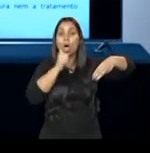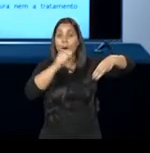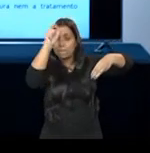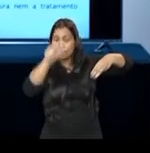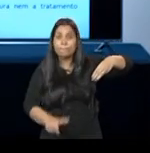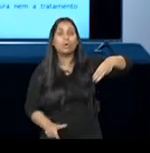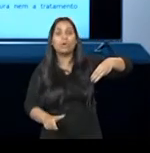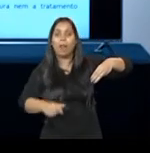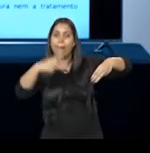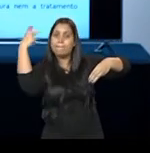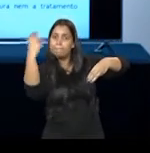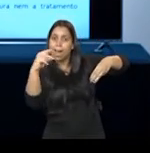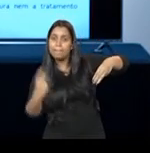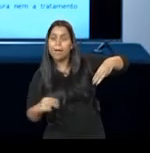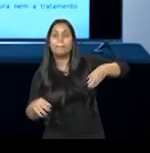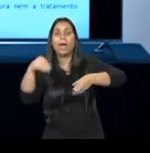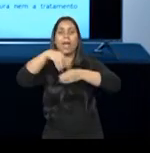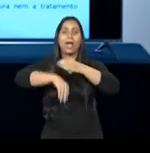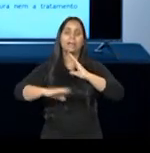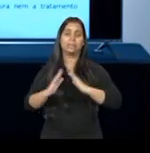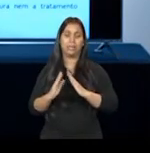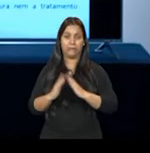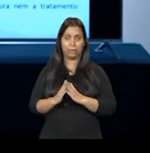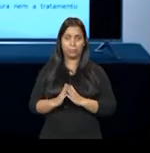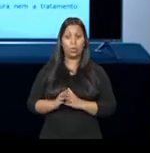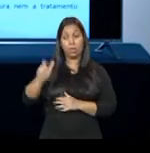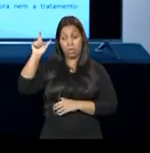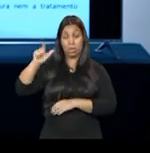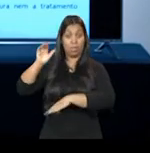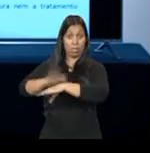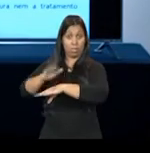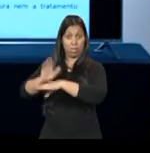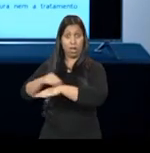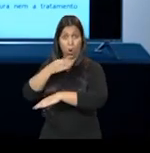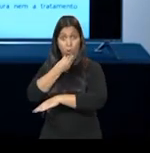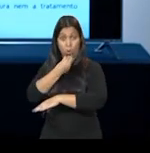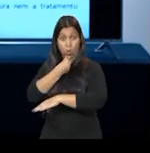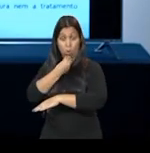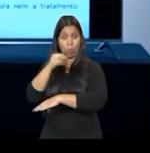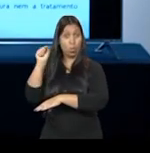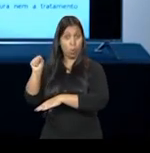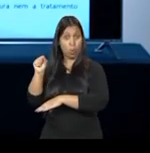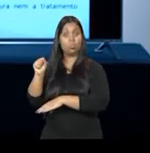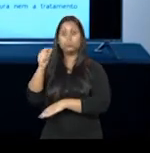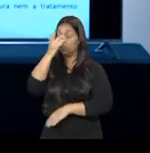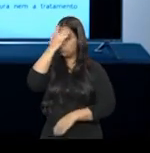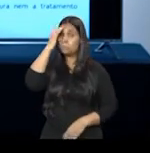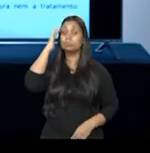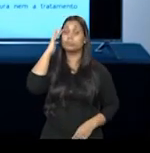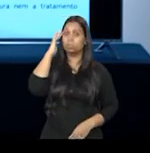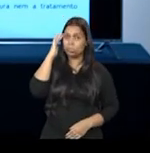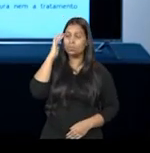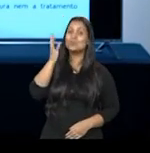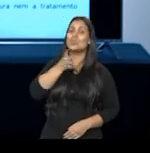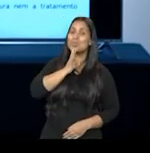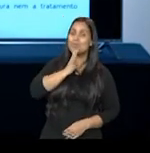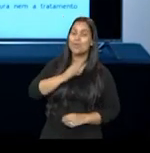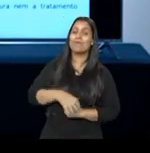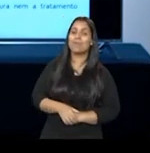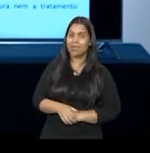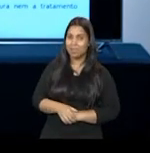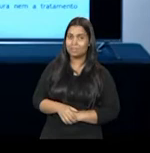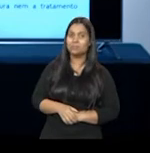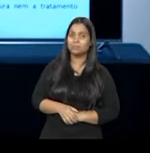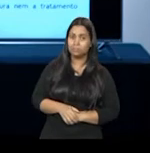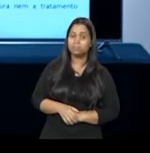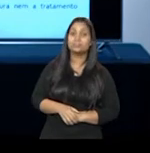está acontecendo agora, enquanto eu falo aqui. E esse agressor, pessoal, maioria dos casos são pessoas conhecidas da vítima.